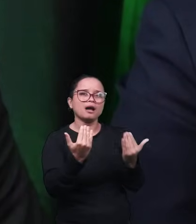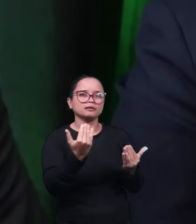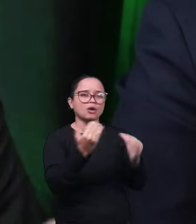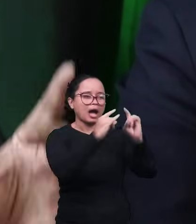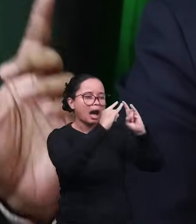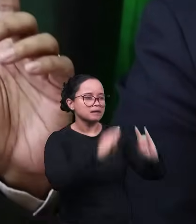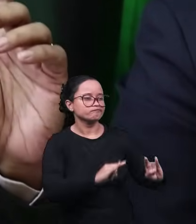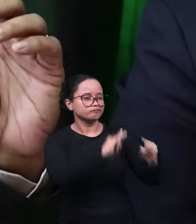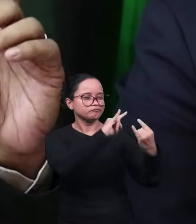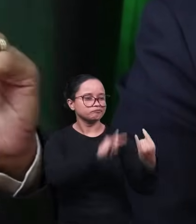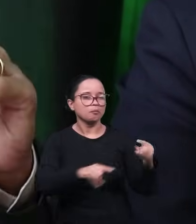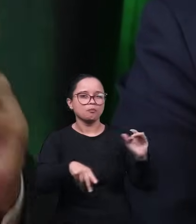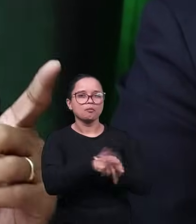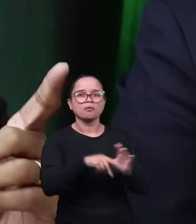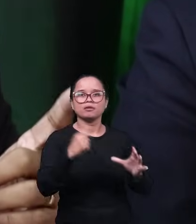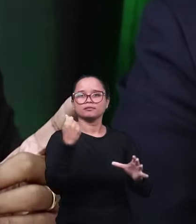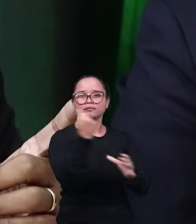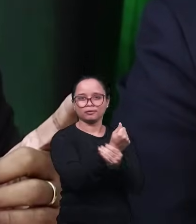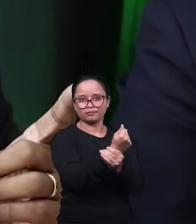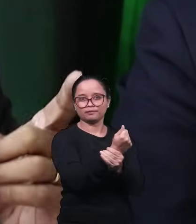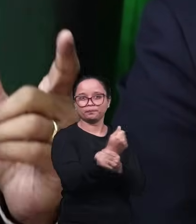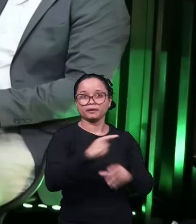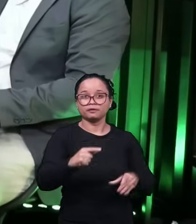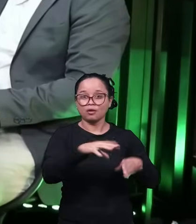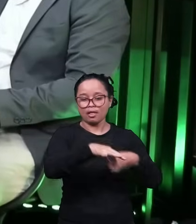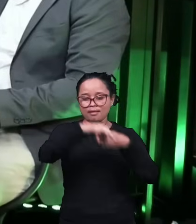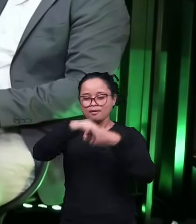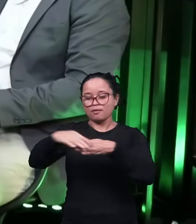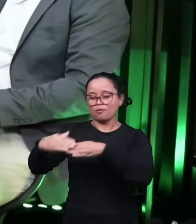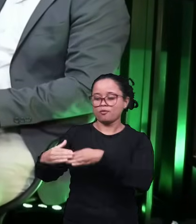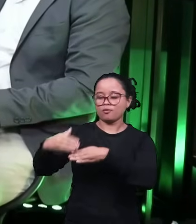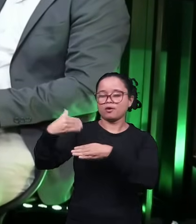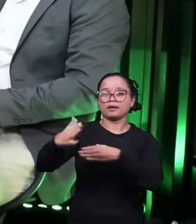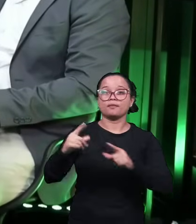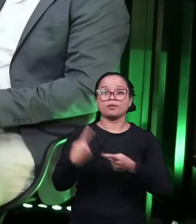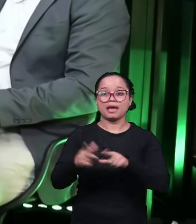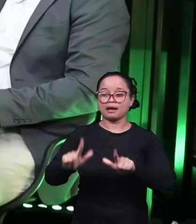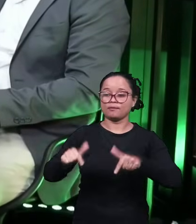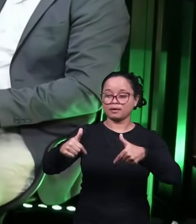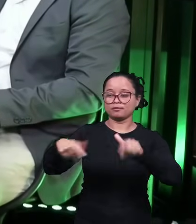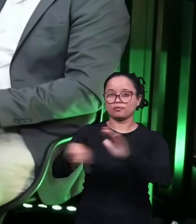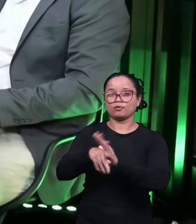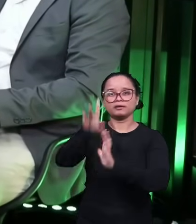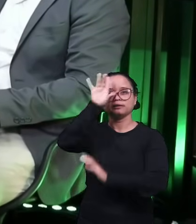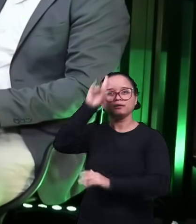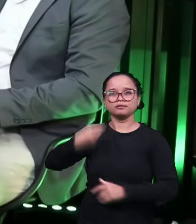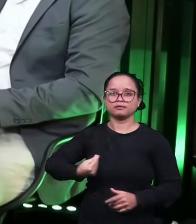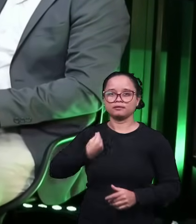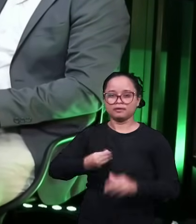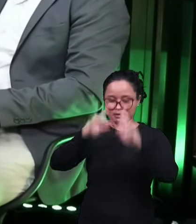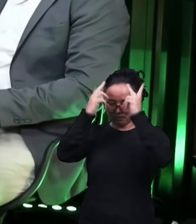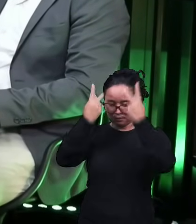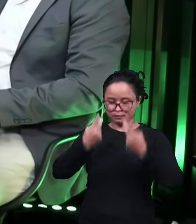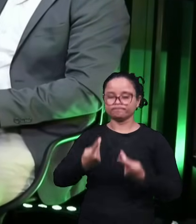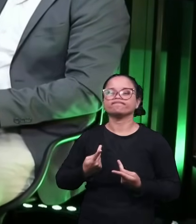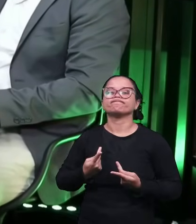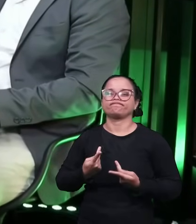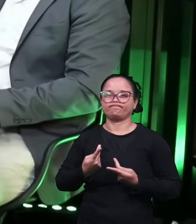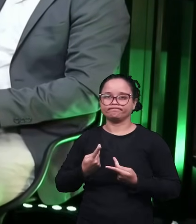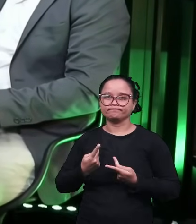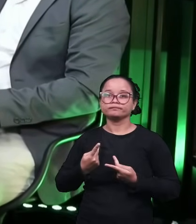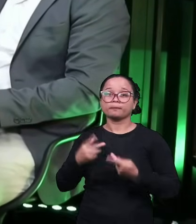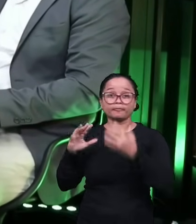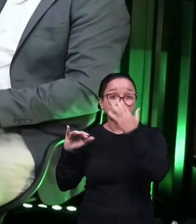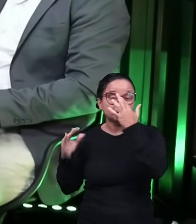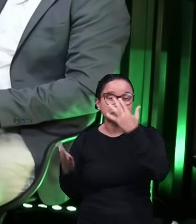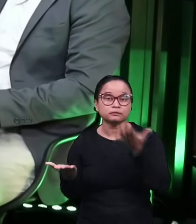sabe, a Bíblia diz que o levou para fora, porque é uma ação de Deus na vida do homem. É importante porque a